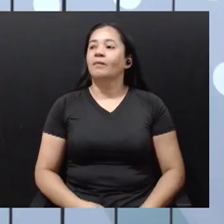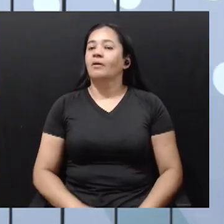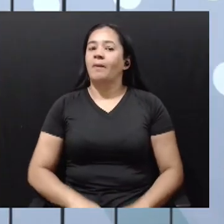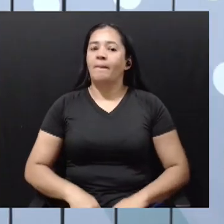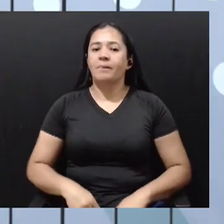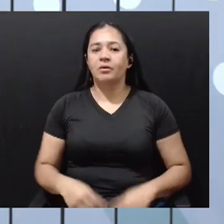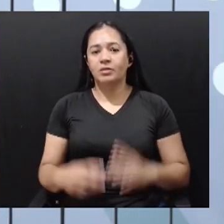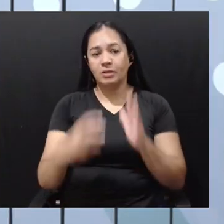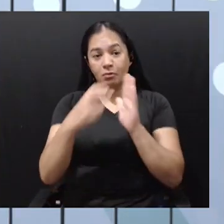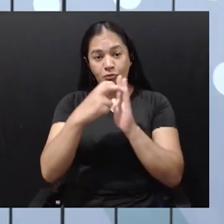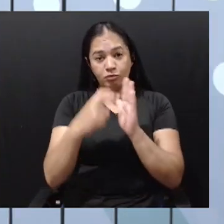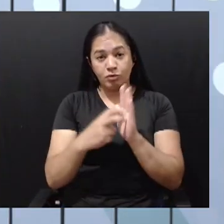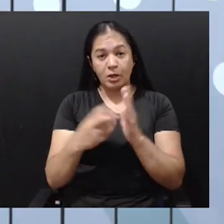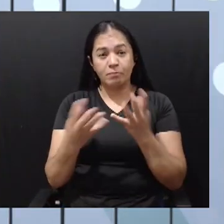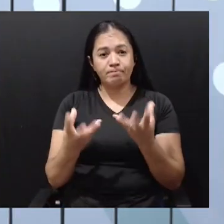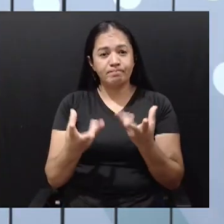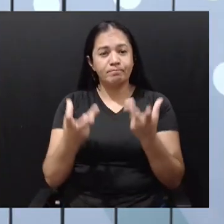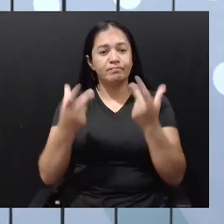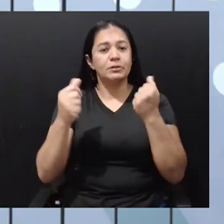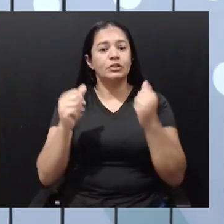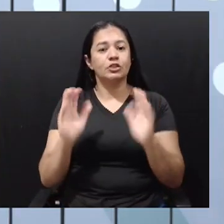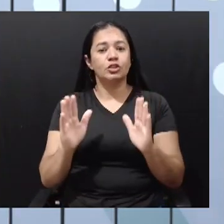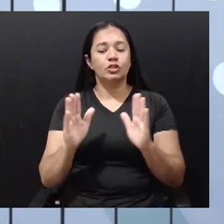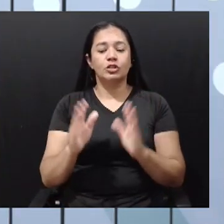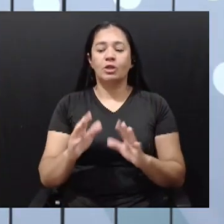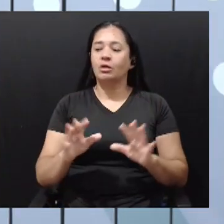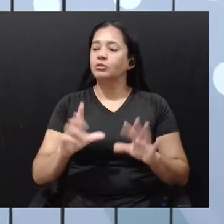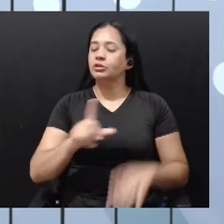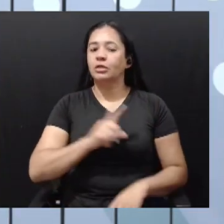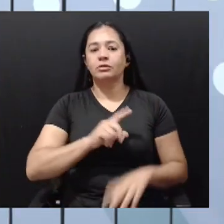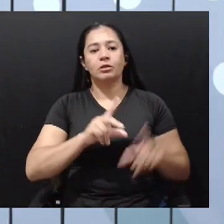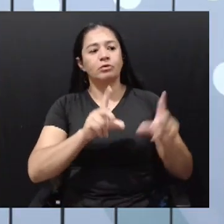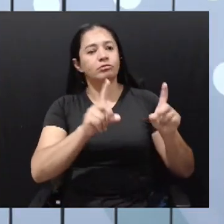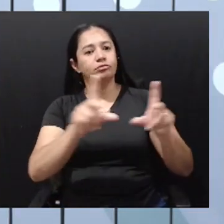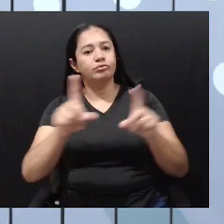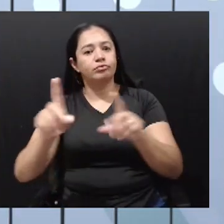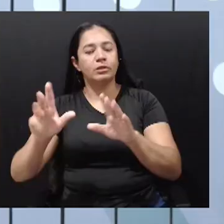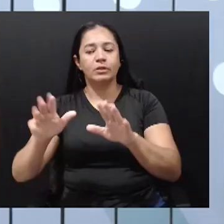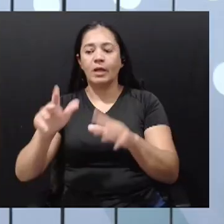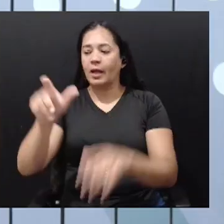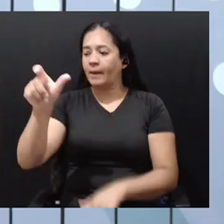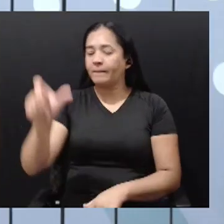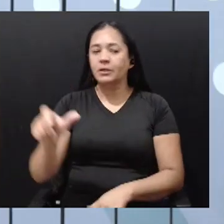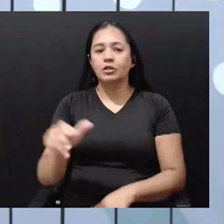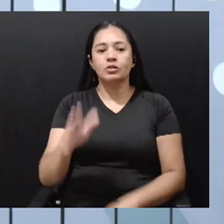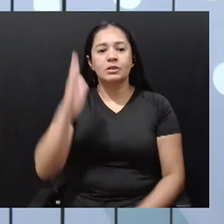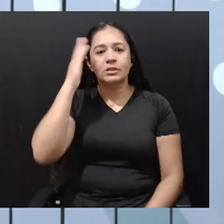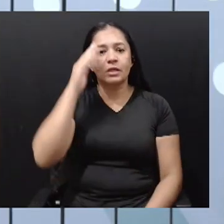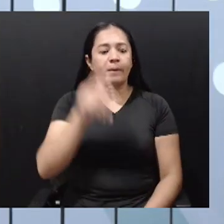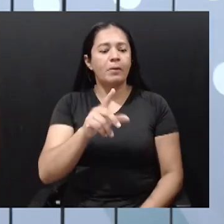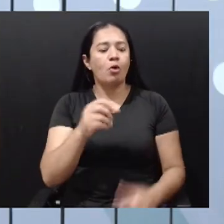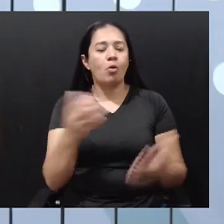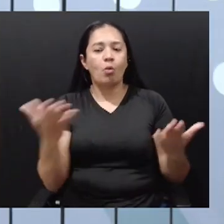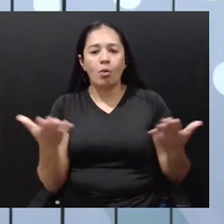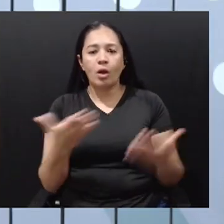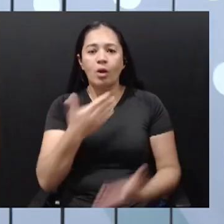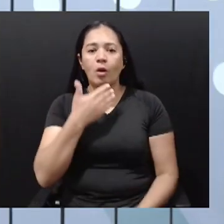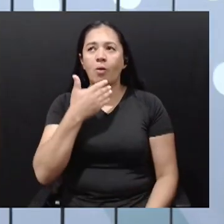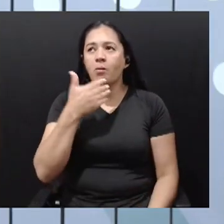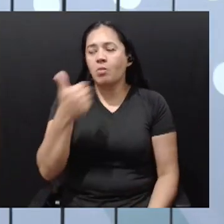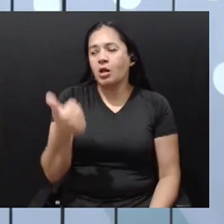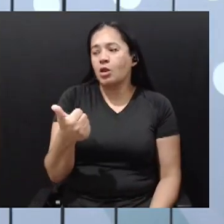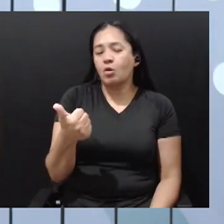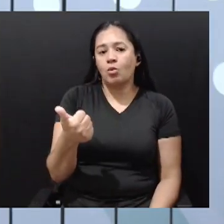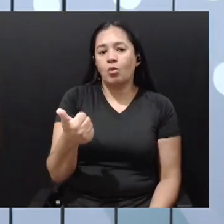contraceptivos que já estão aí no mercado, né? Para a pessoa, então, ela saber exatamente qual é o mais indicado, mais